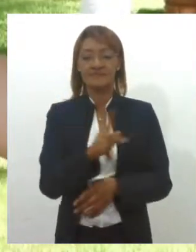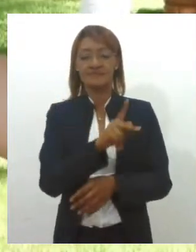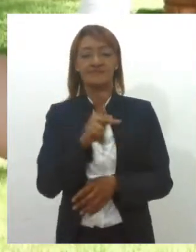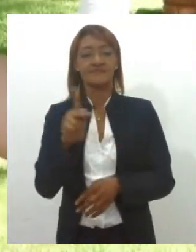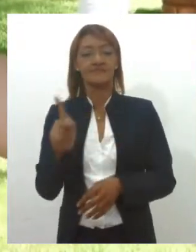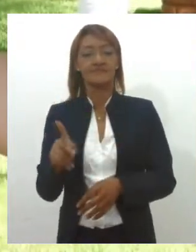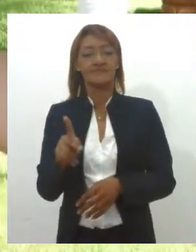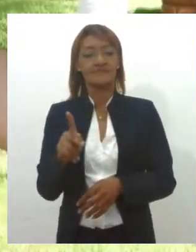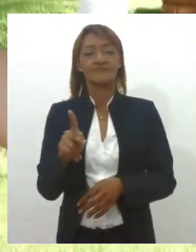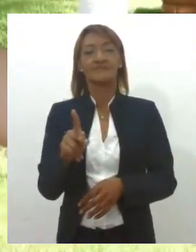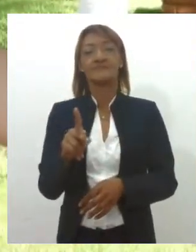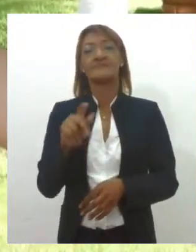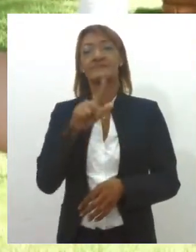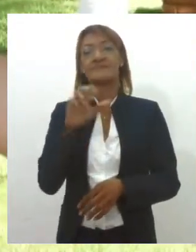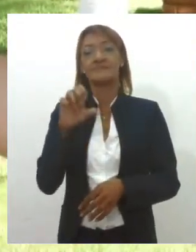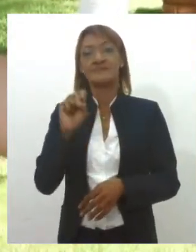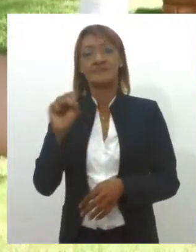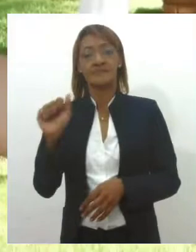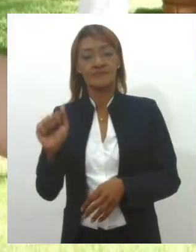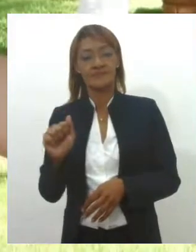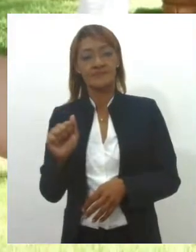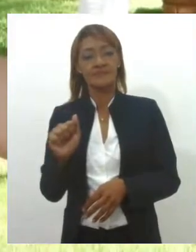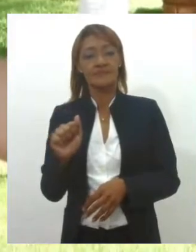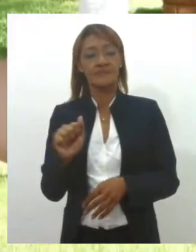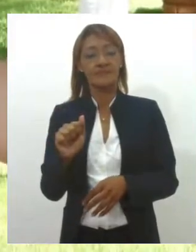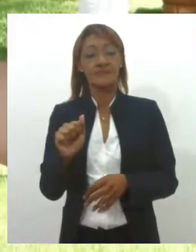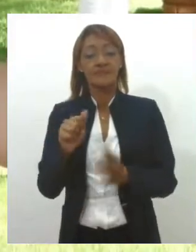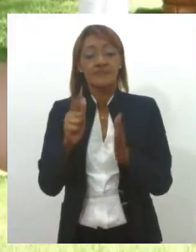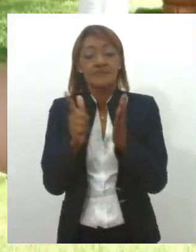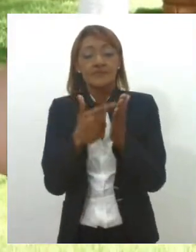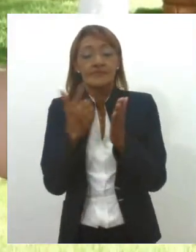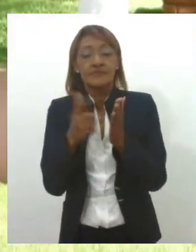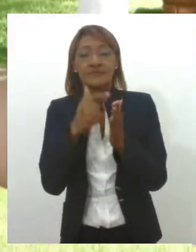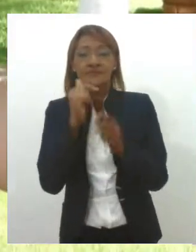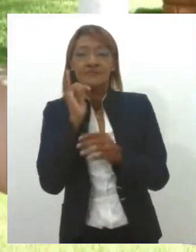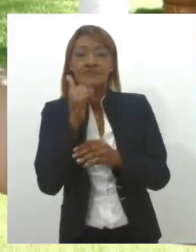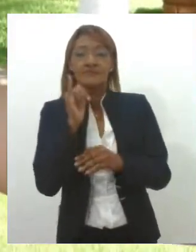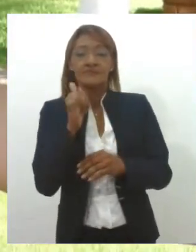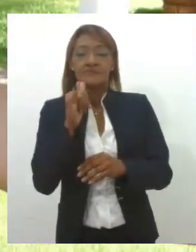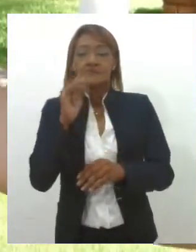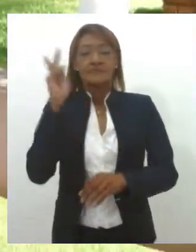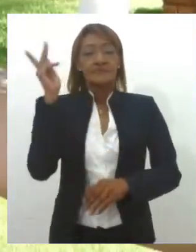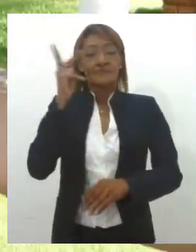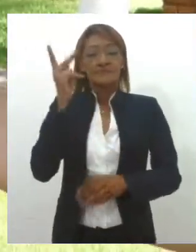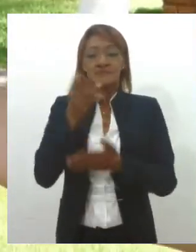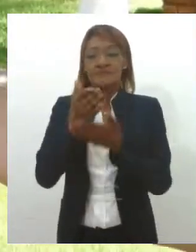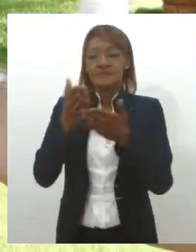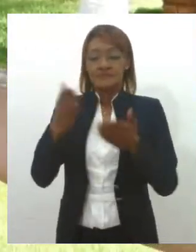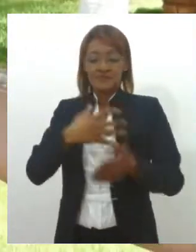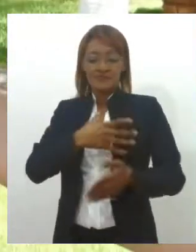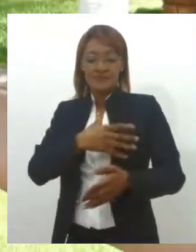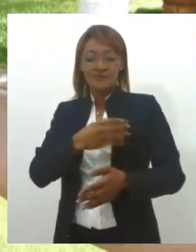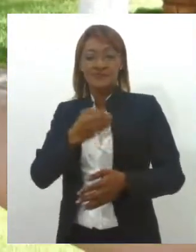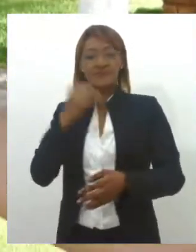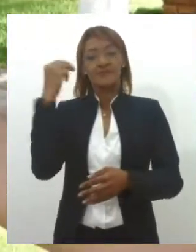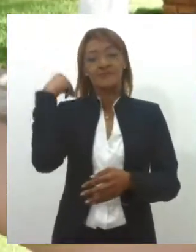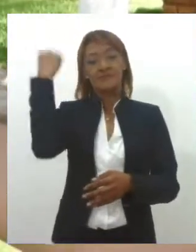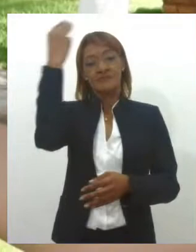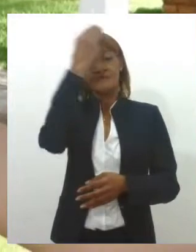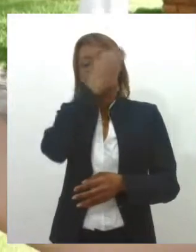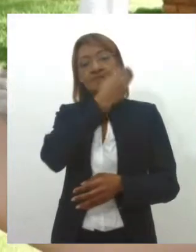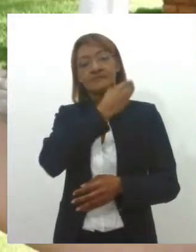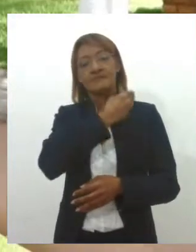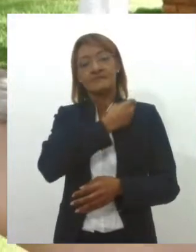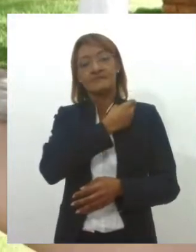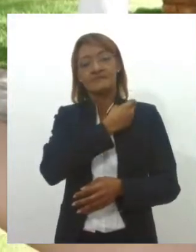boresi e o livro não só narra a saga desses filhos de mim e aqui no Brasil mas